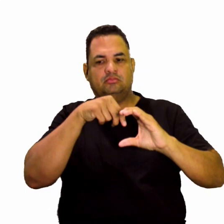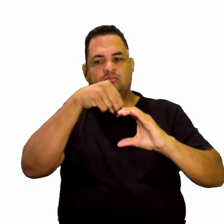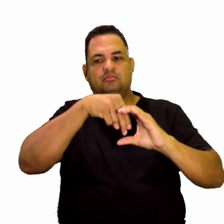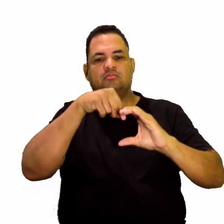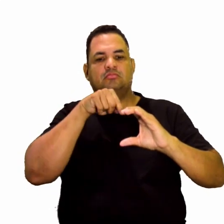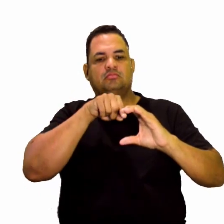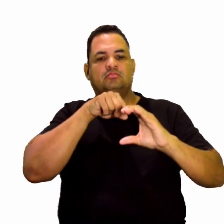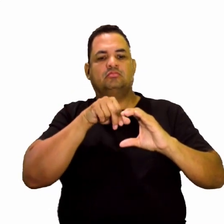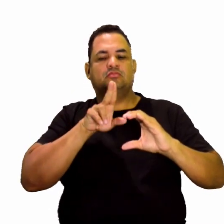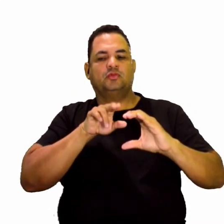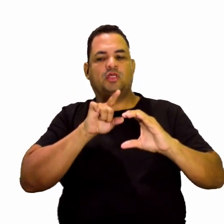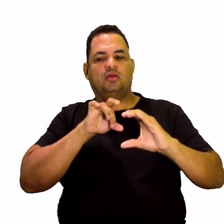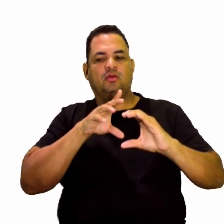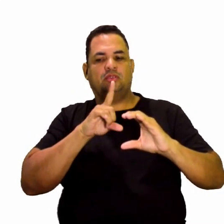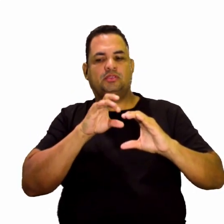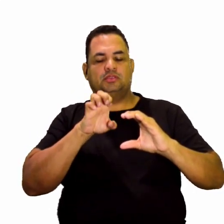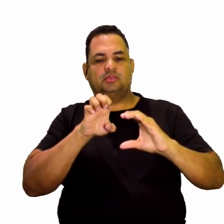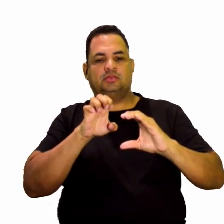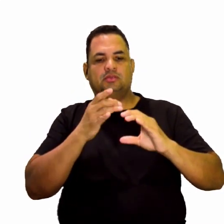fica o